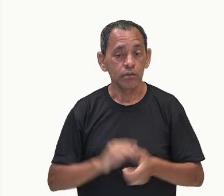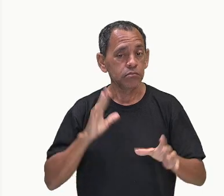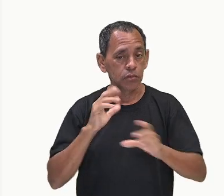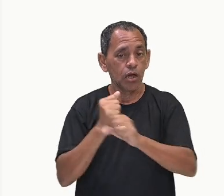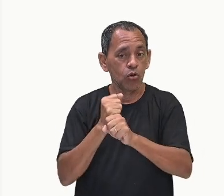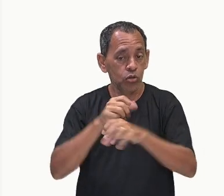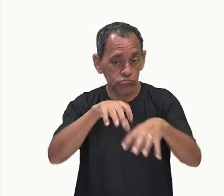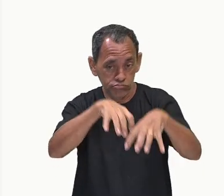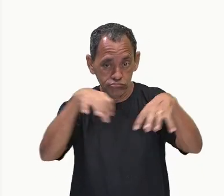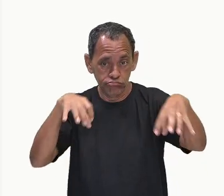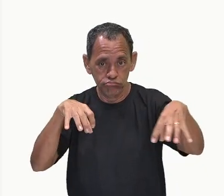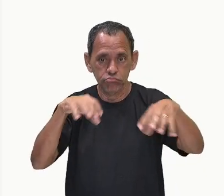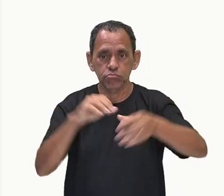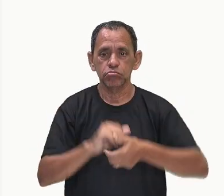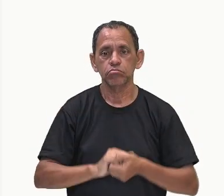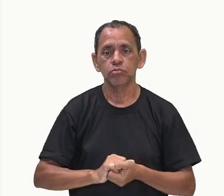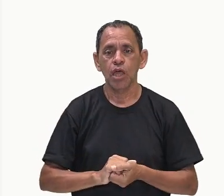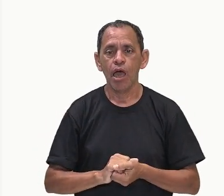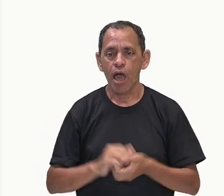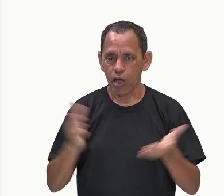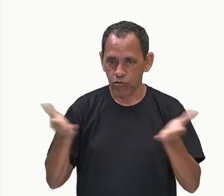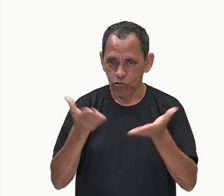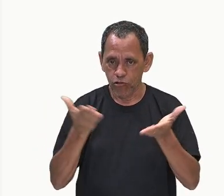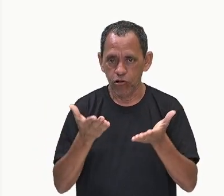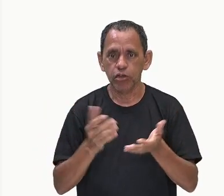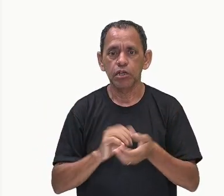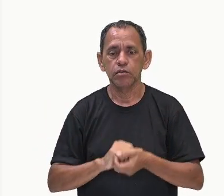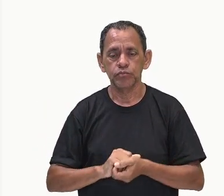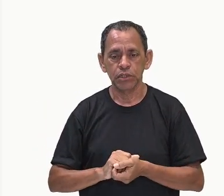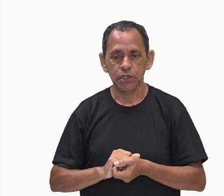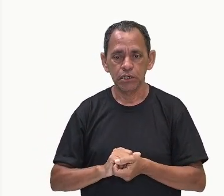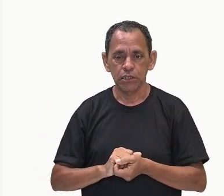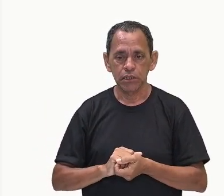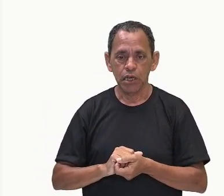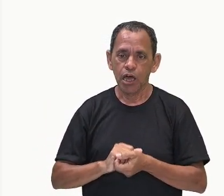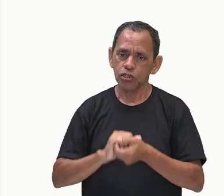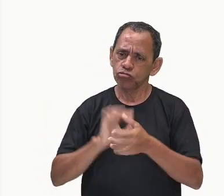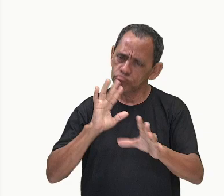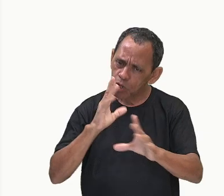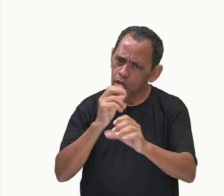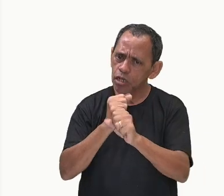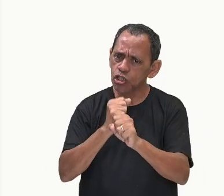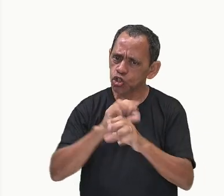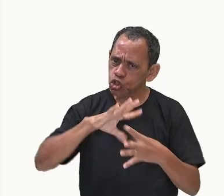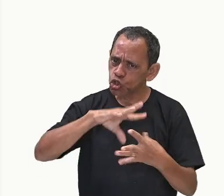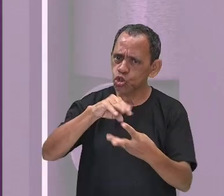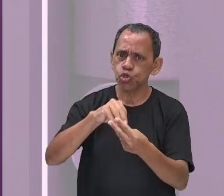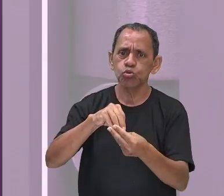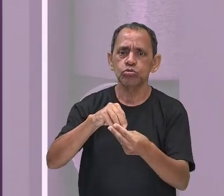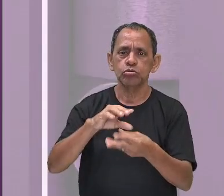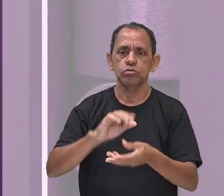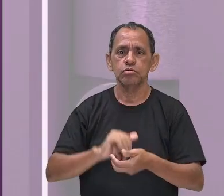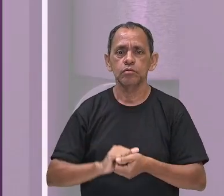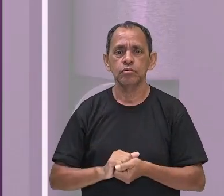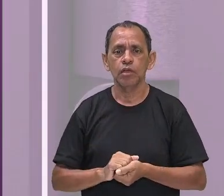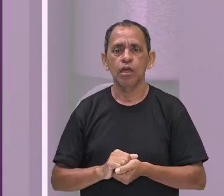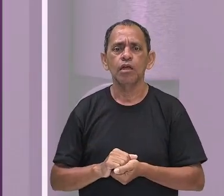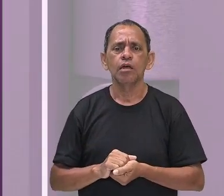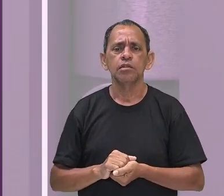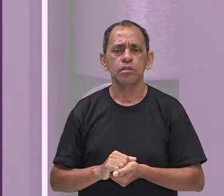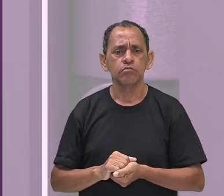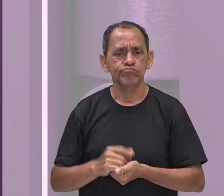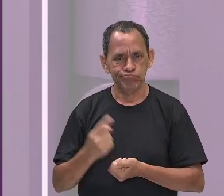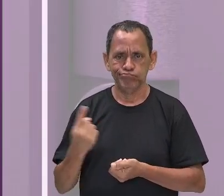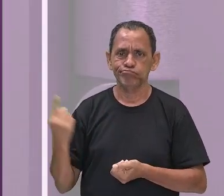né? E aí, eu volto a repetir, né? A gente está mostrando aqui